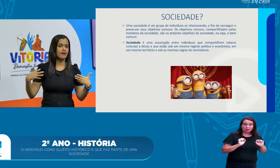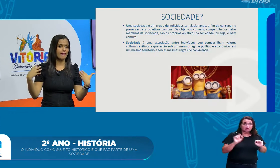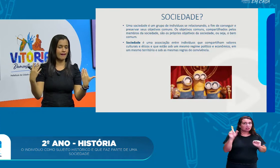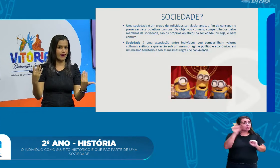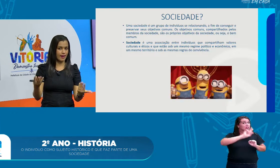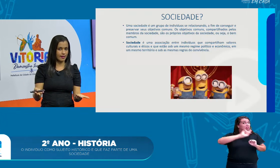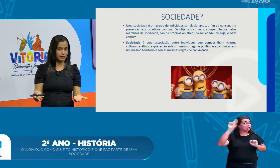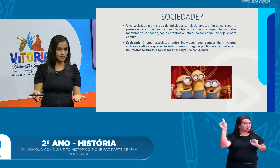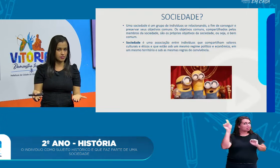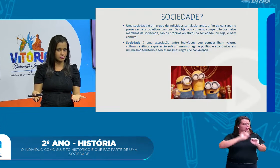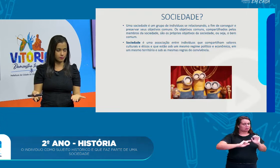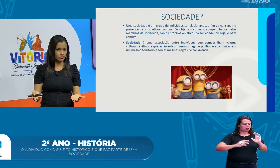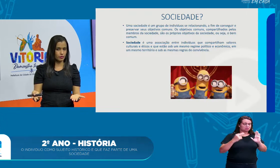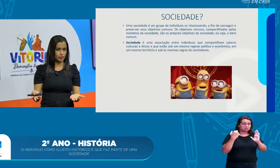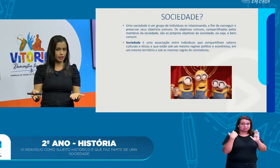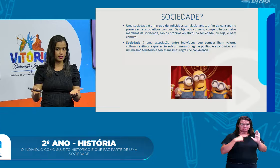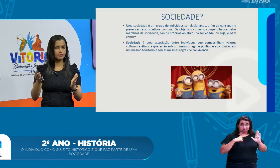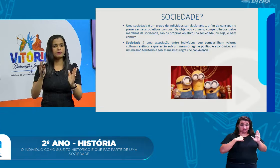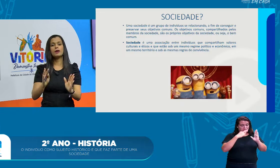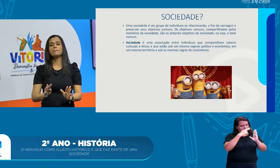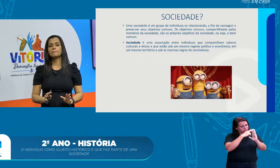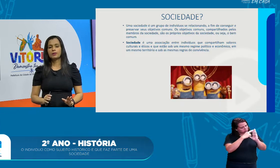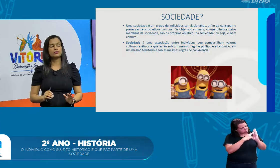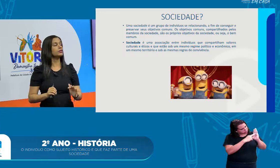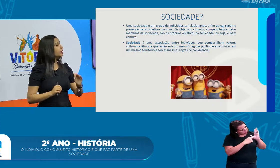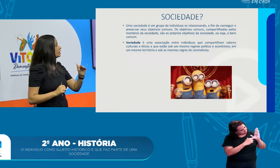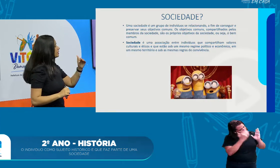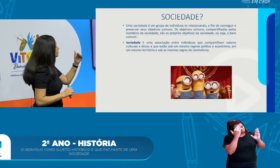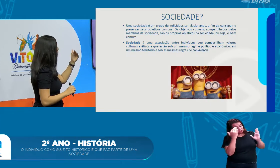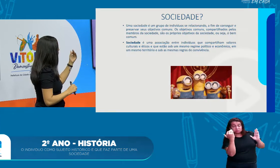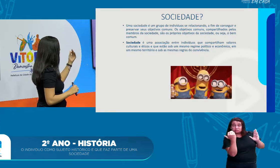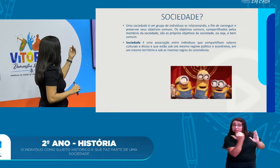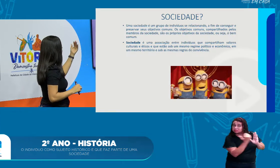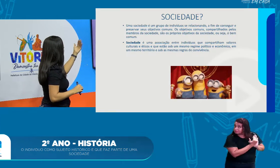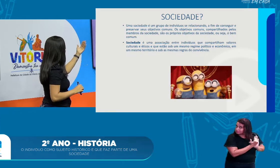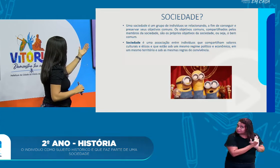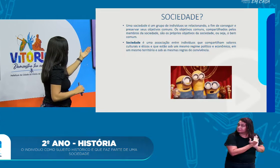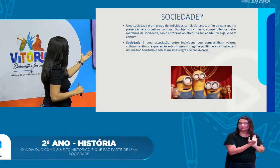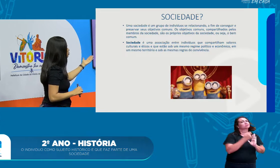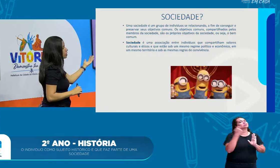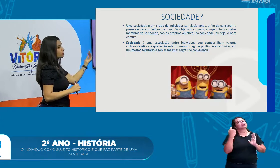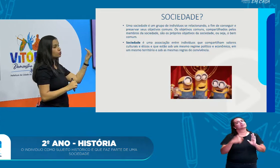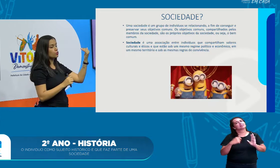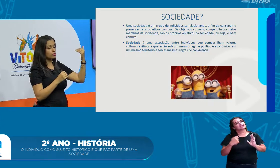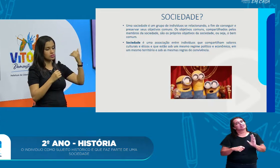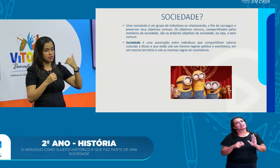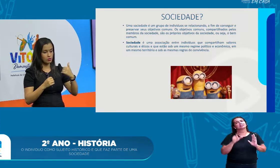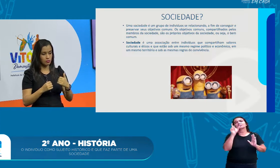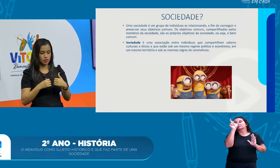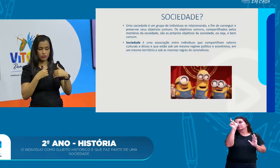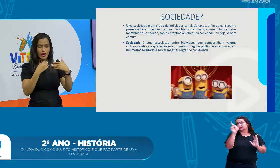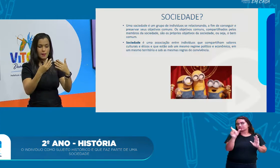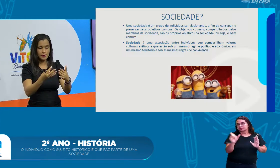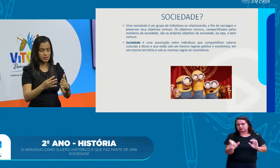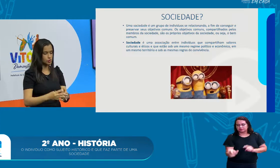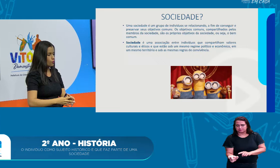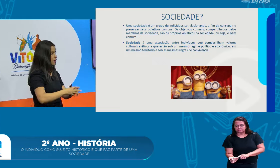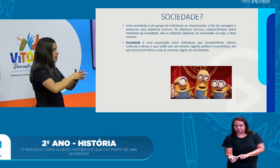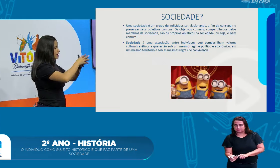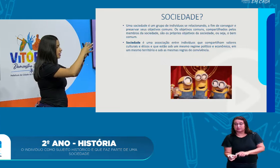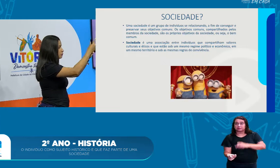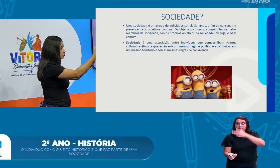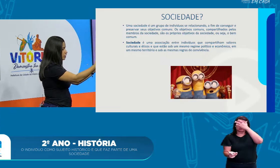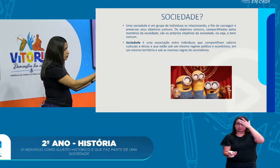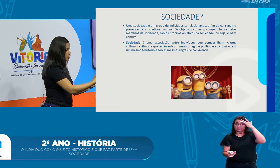as regras. Não é verdade? Pronto. Então, o sujeito, o ser humano, a